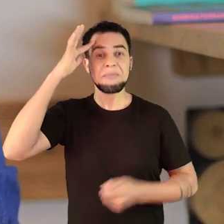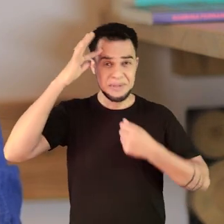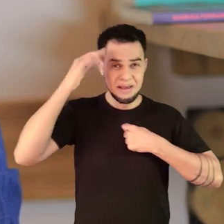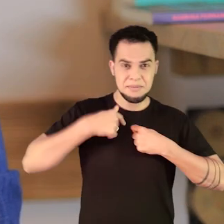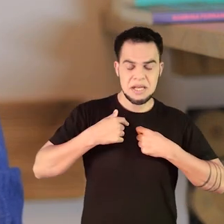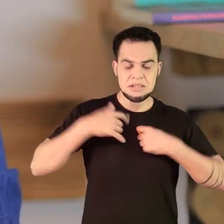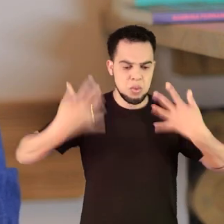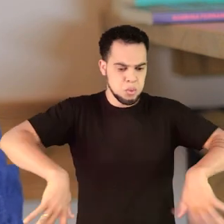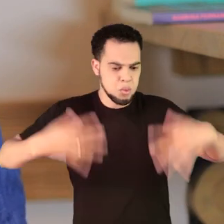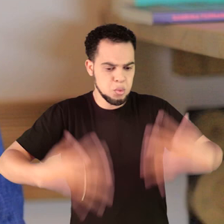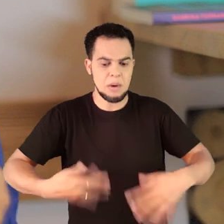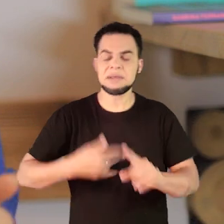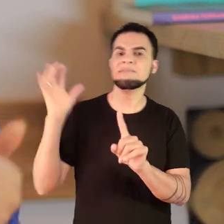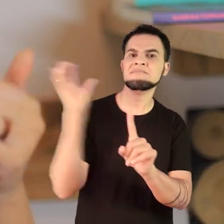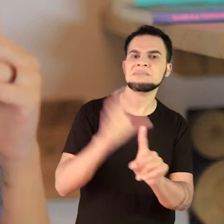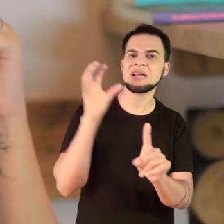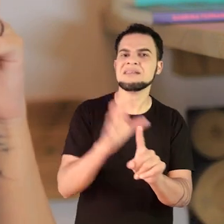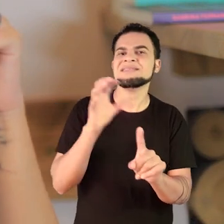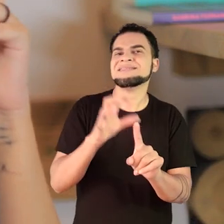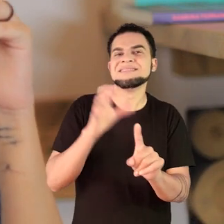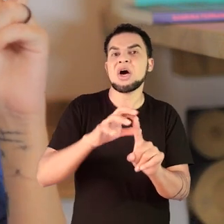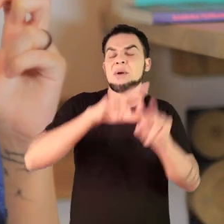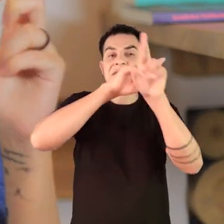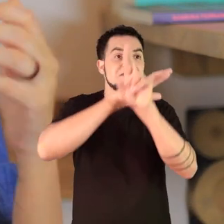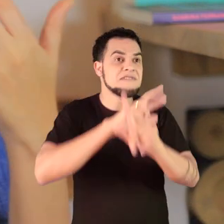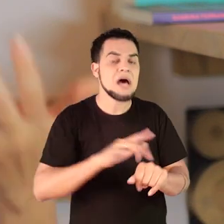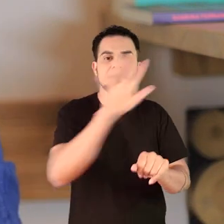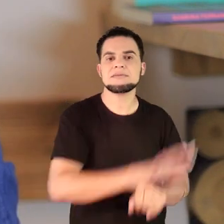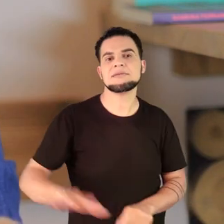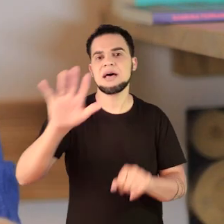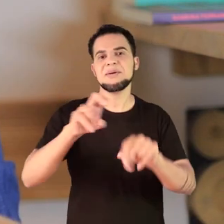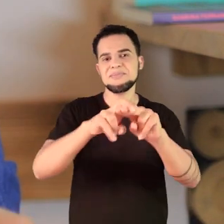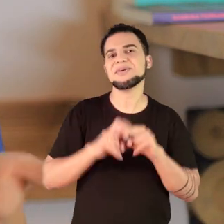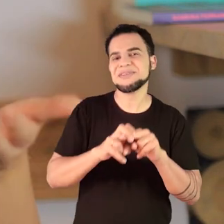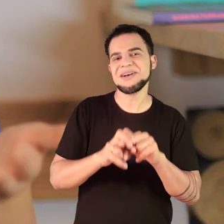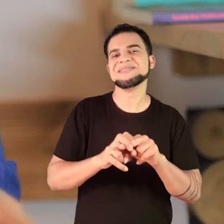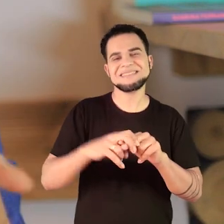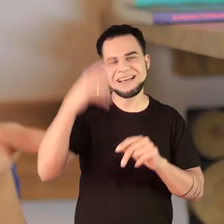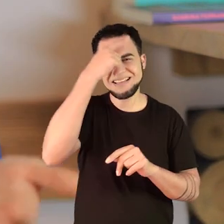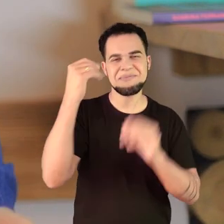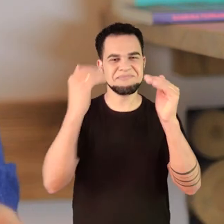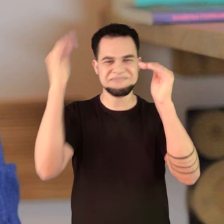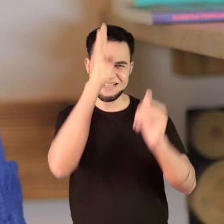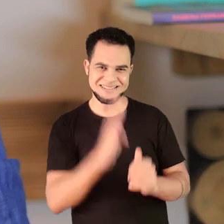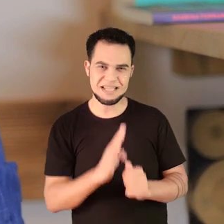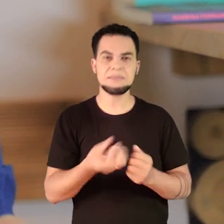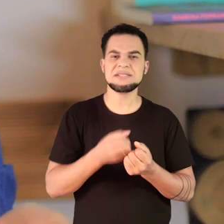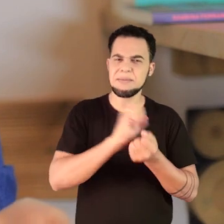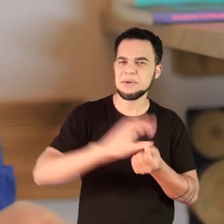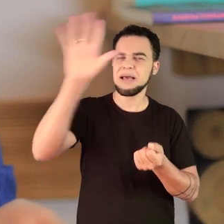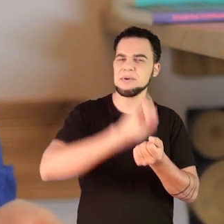pesadelo. Pesadelo porque a pressão é duplicada pelas métricas assimétricas da academia brasileira e a necessidade de publicação